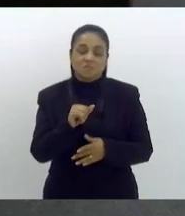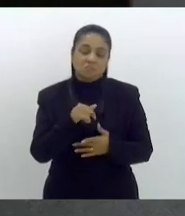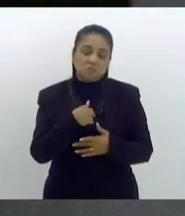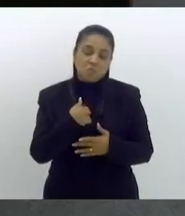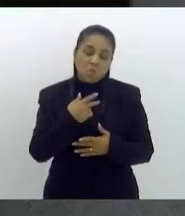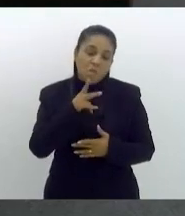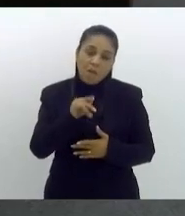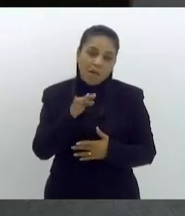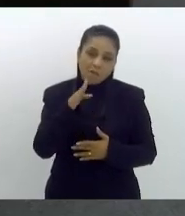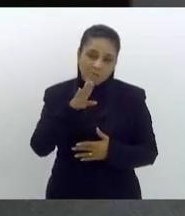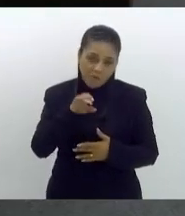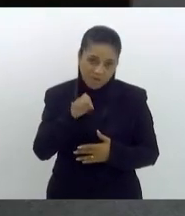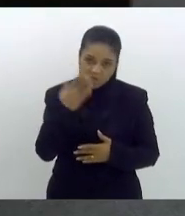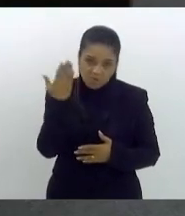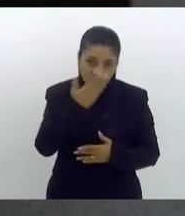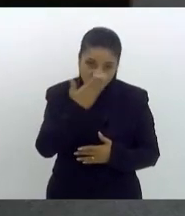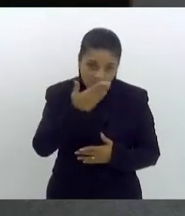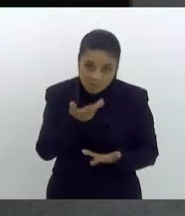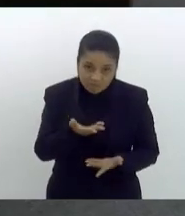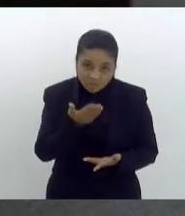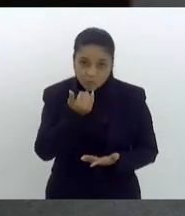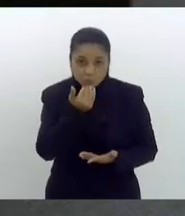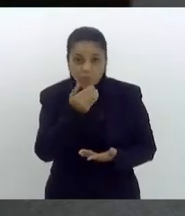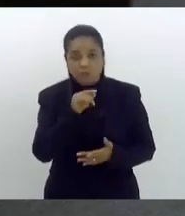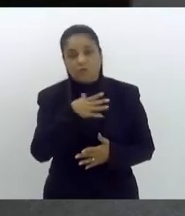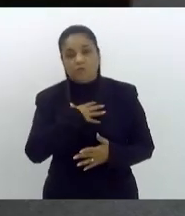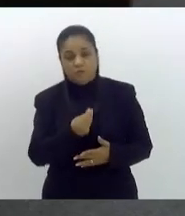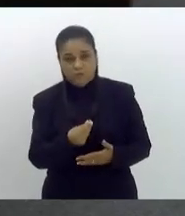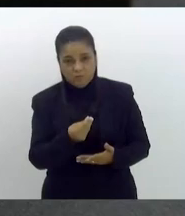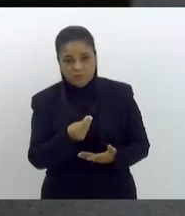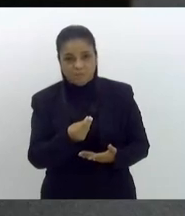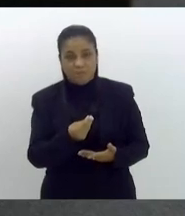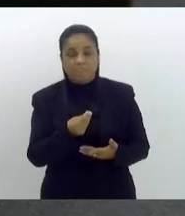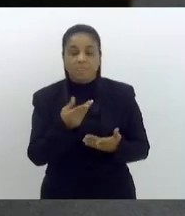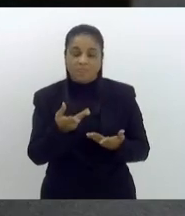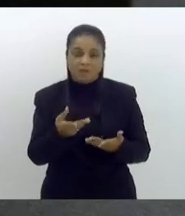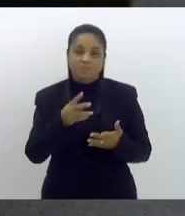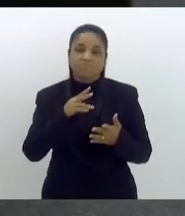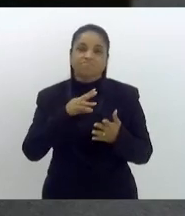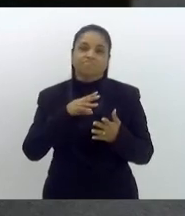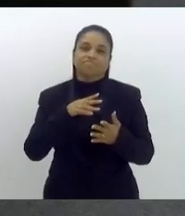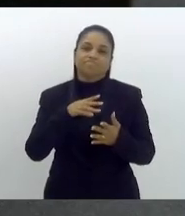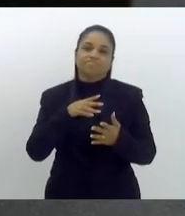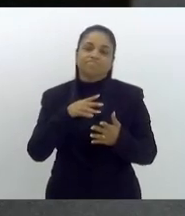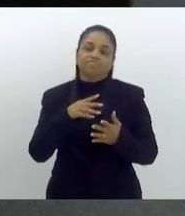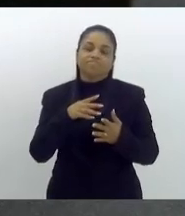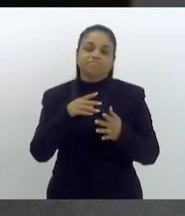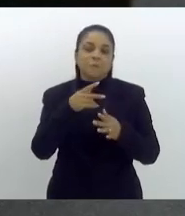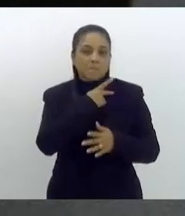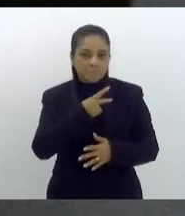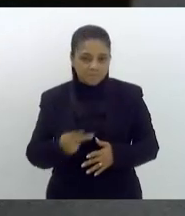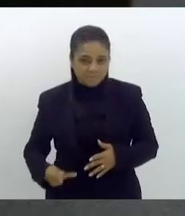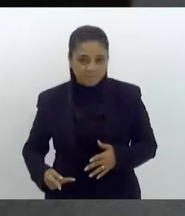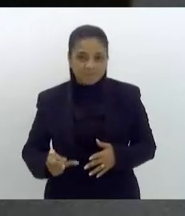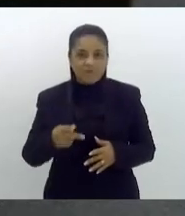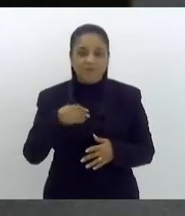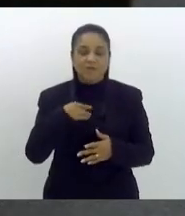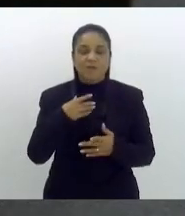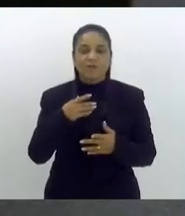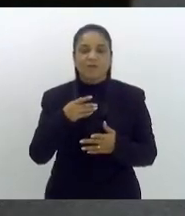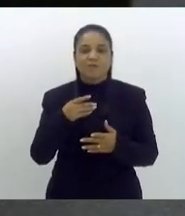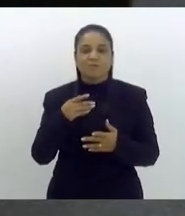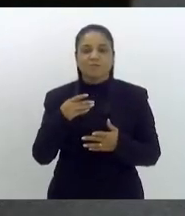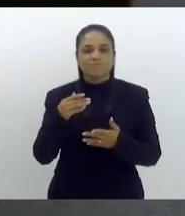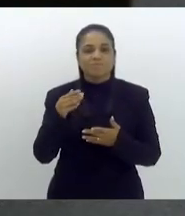e das Mães Então nesse sentido a senhora presidenta temos aqui um uma um Observatório